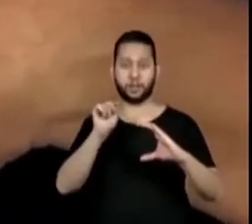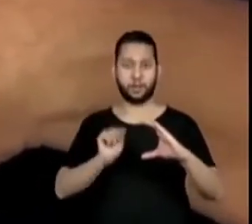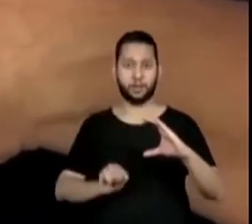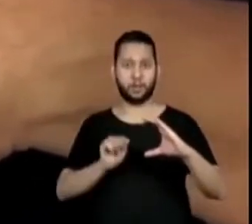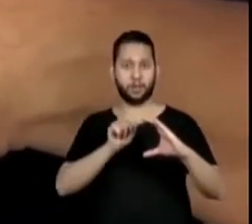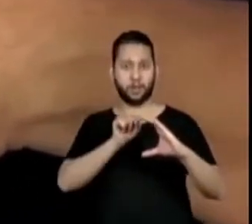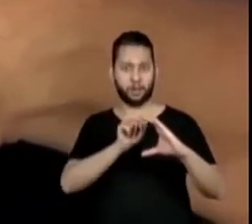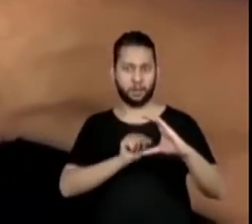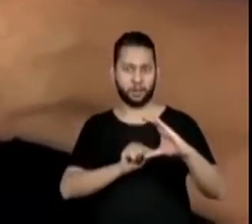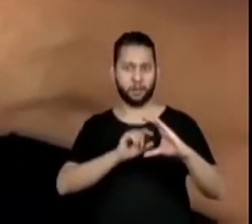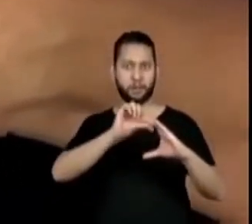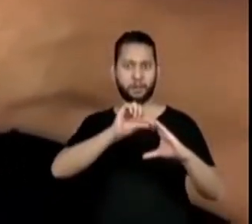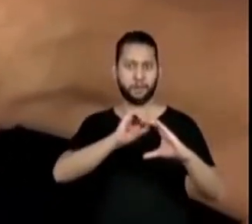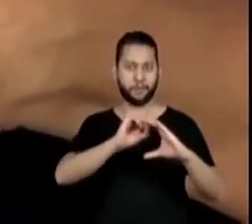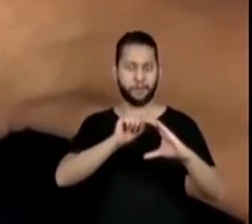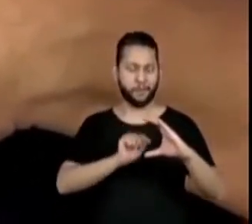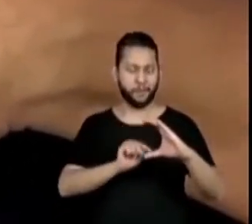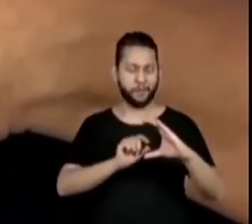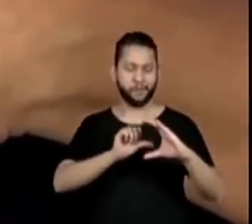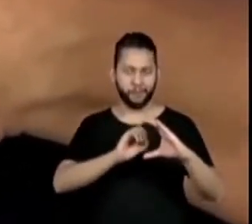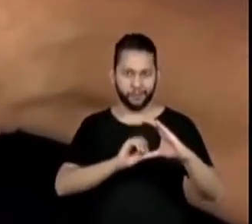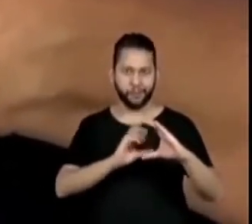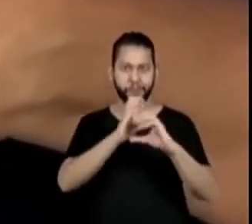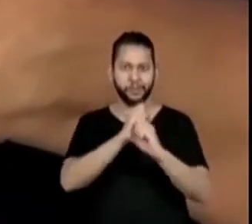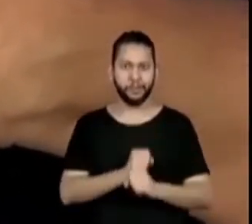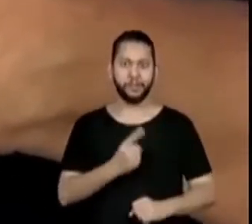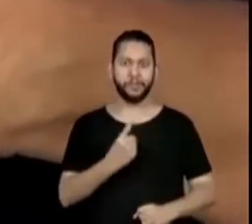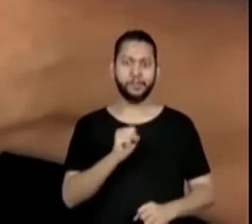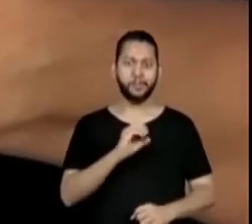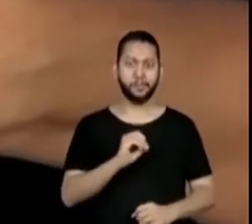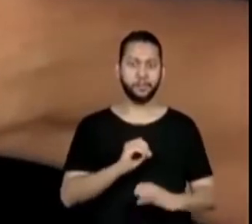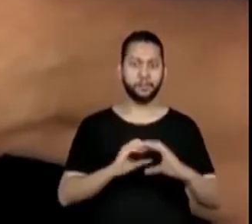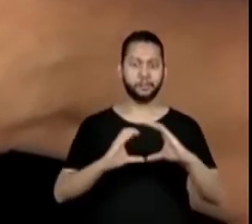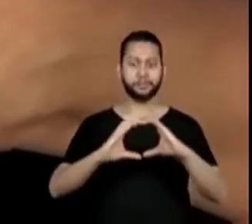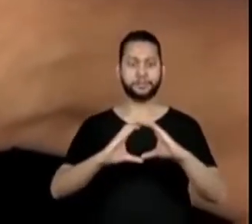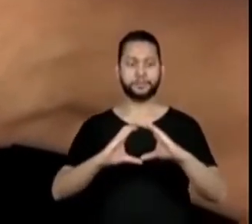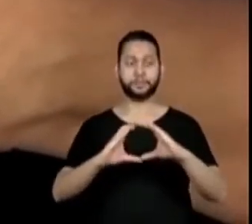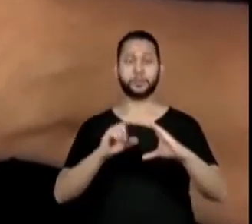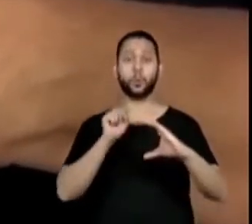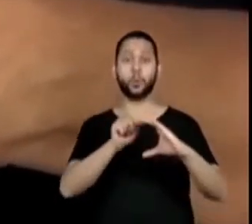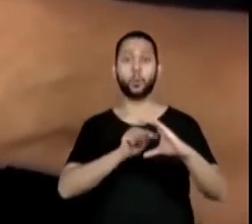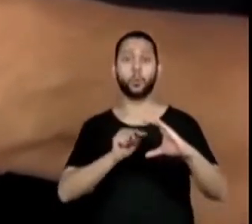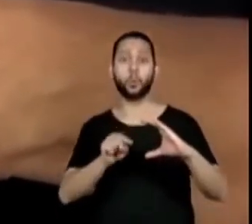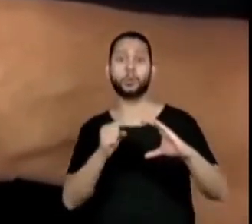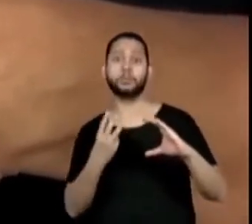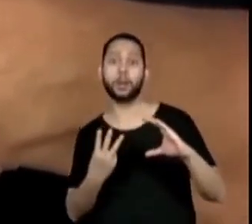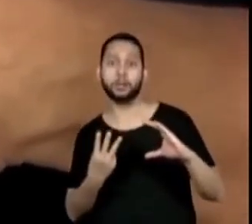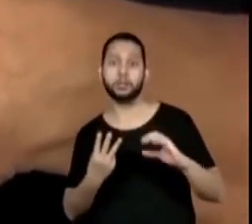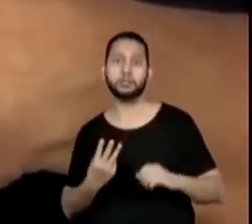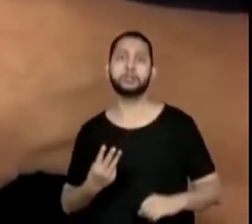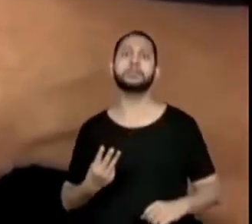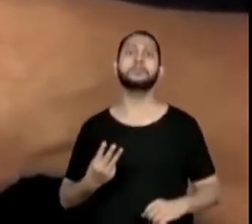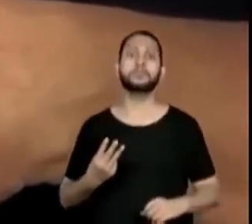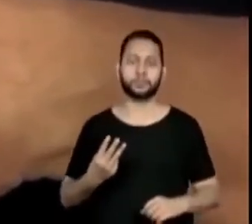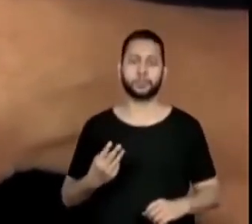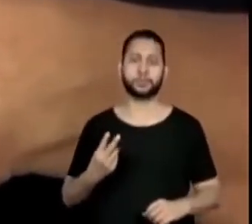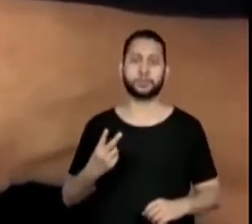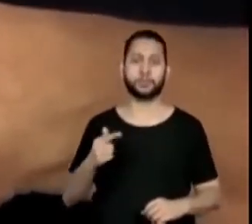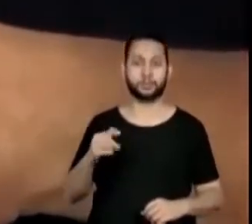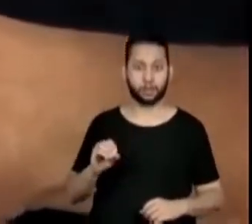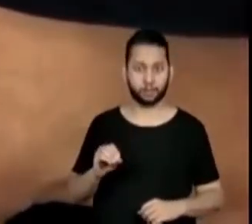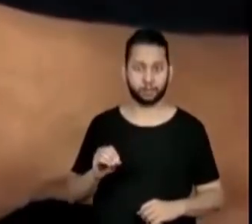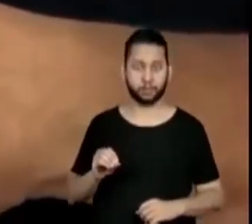lua, 180 graus. 3 quartos dessa volta, 270 graus no total e 360,